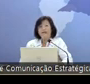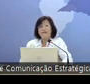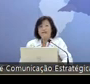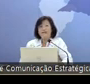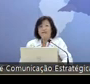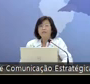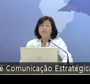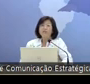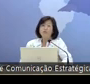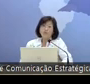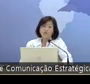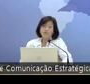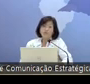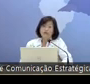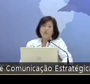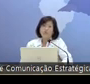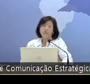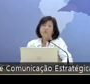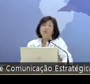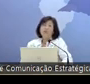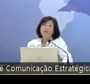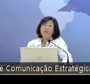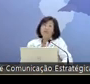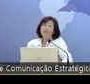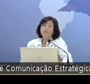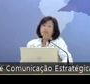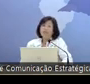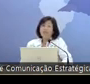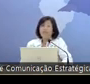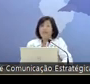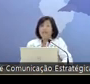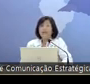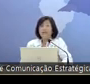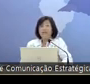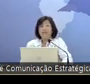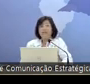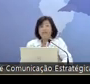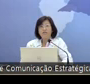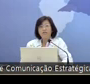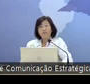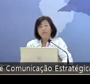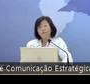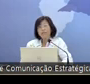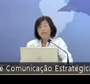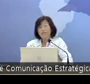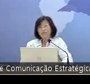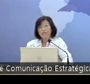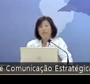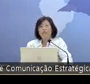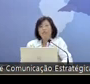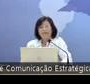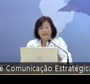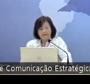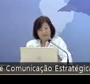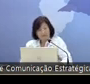Aids discutiu caso no comitê de mortalidade materna e infantil do município